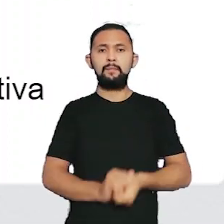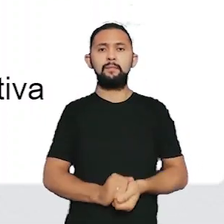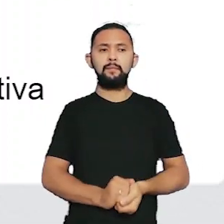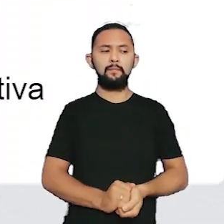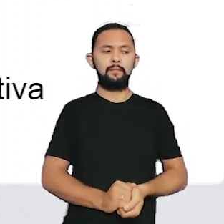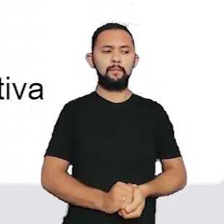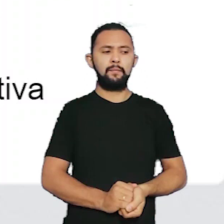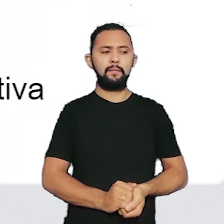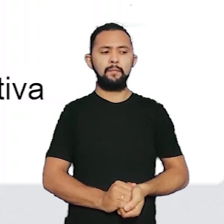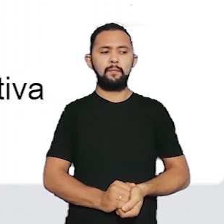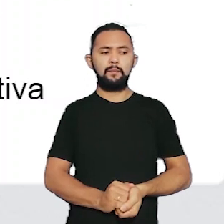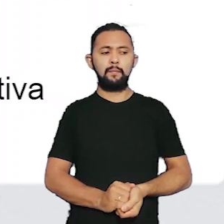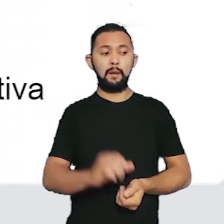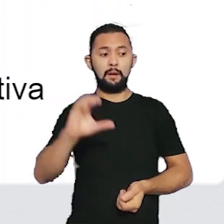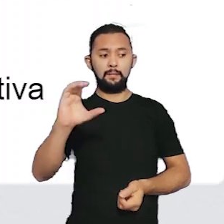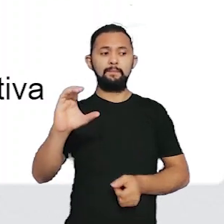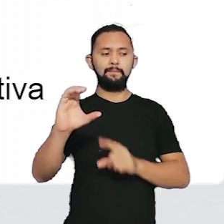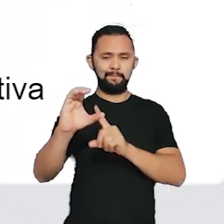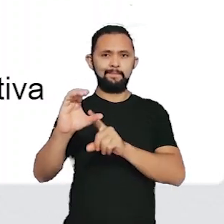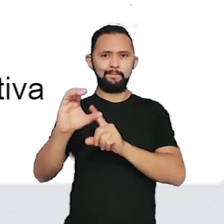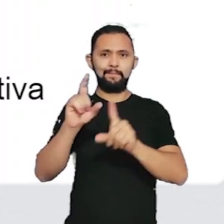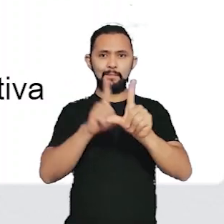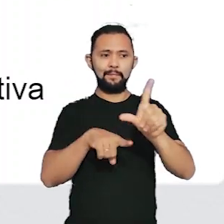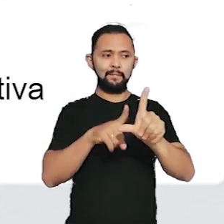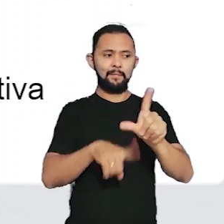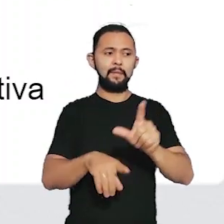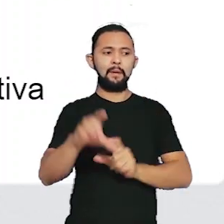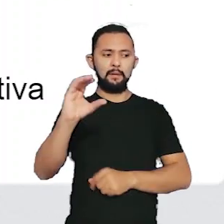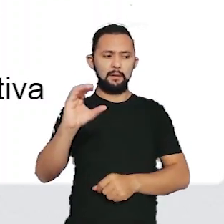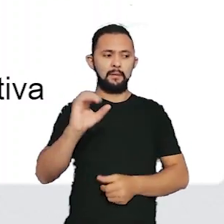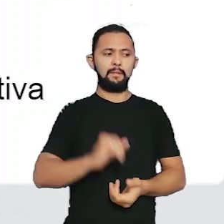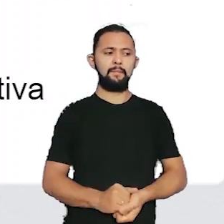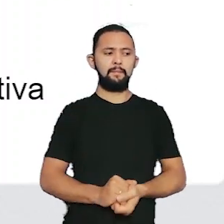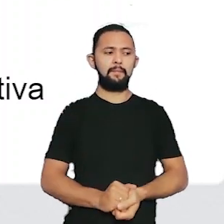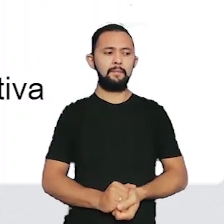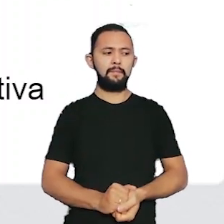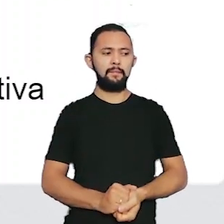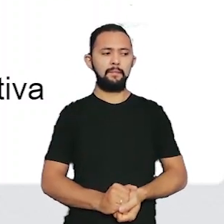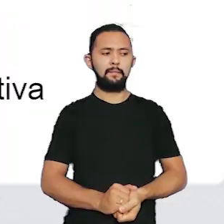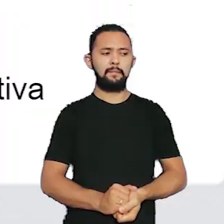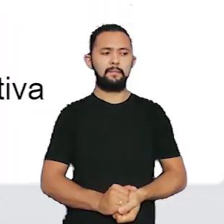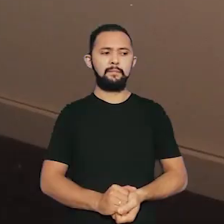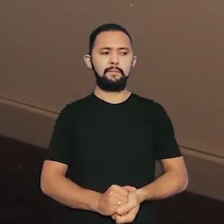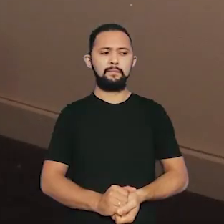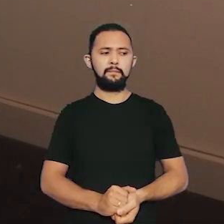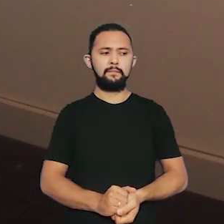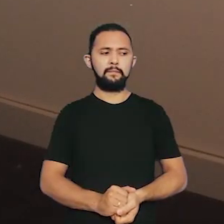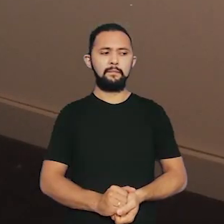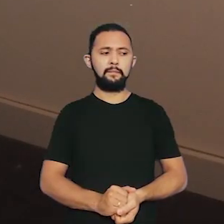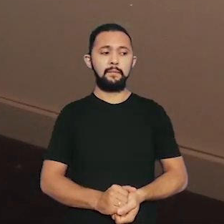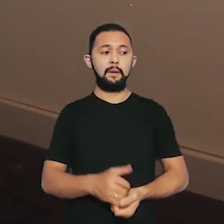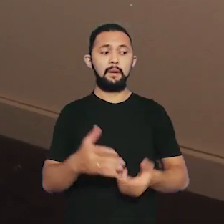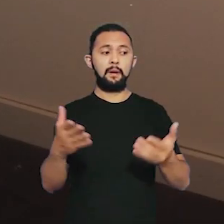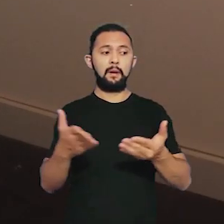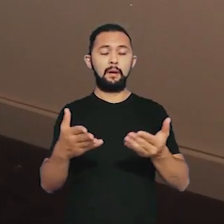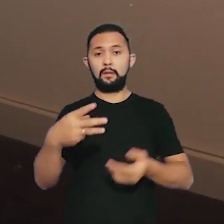completiva nominal na letra C, tá? Então, o gabarito aí da nossa questão é a letra C. Vamos aí para a